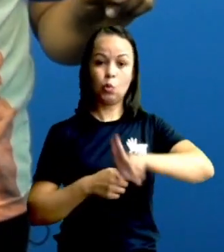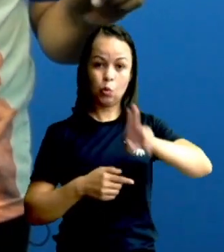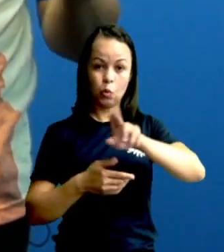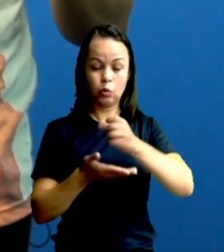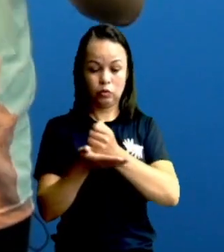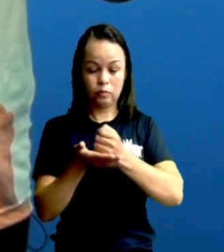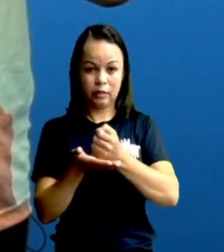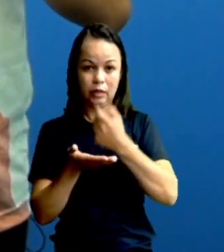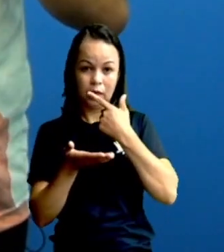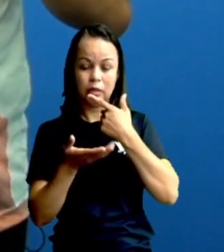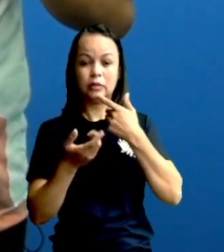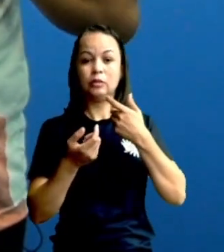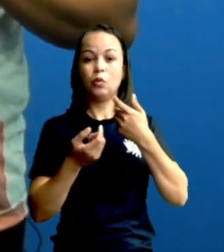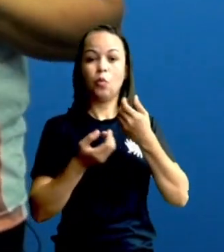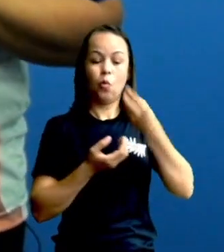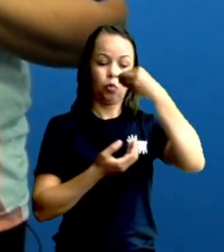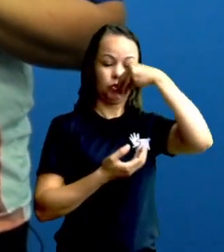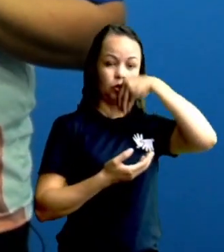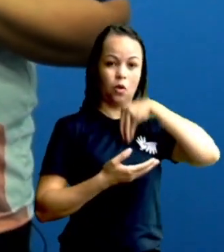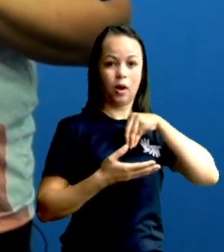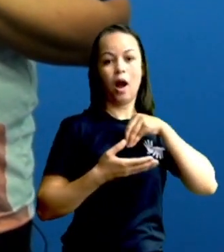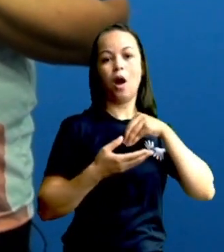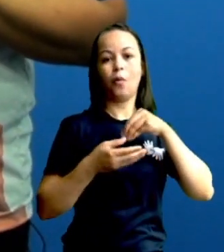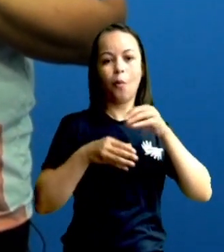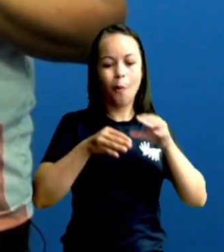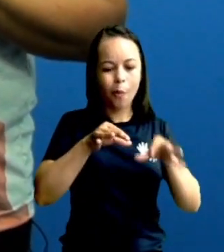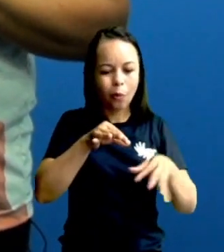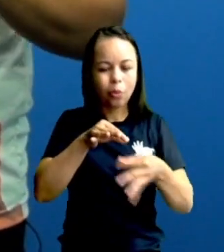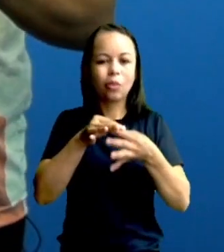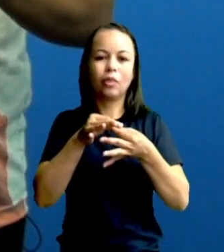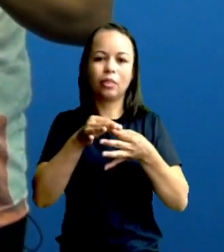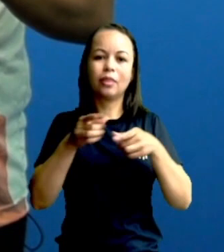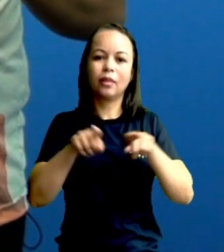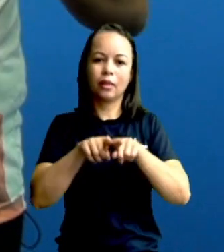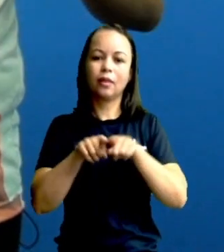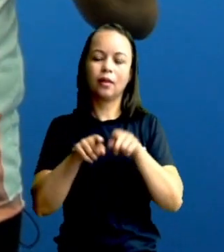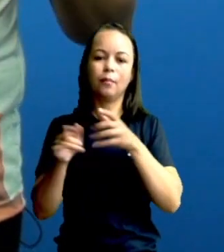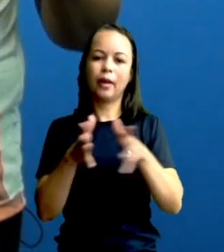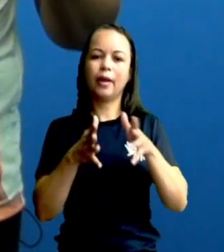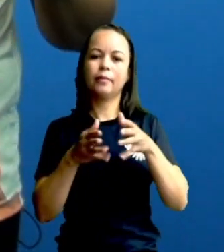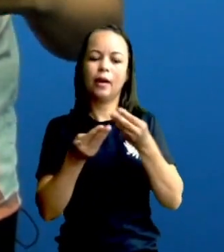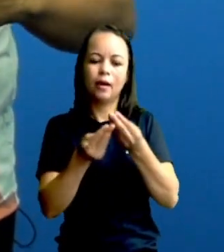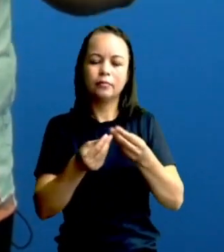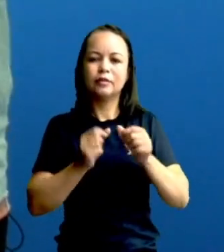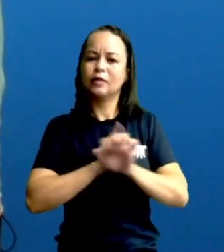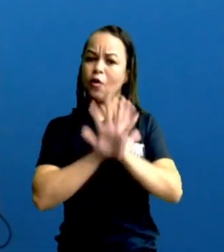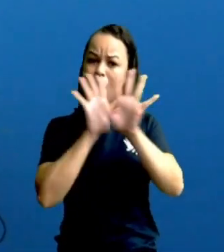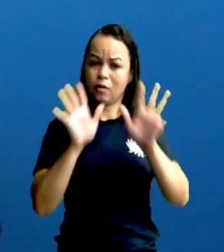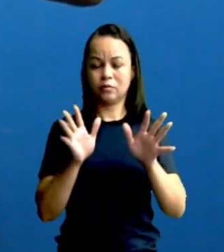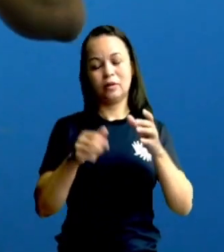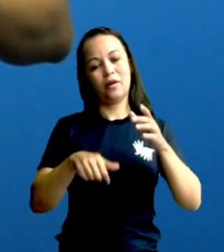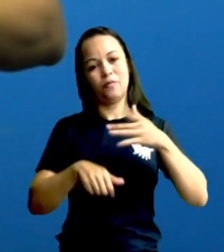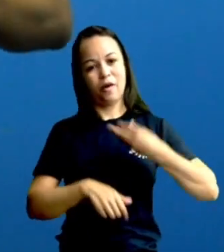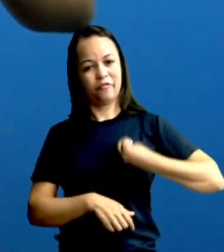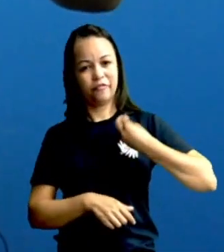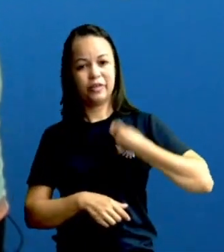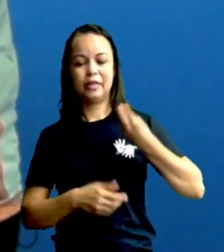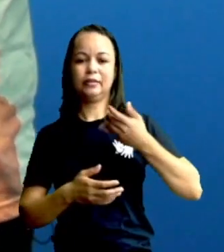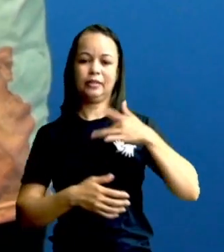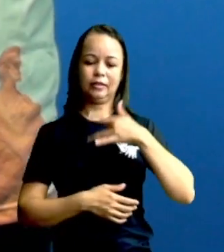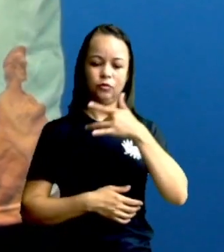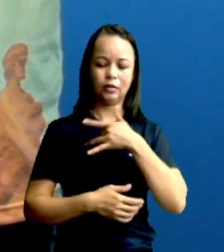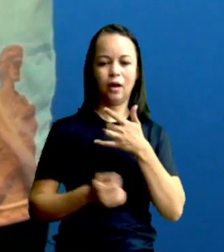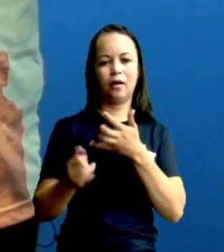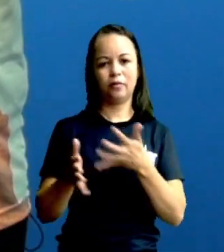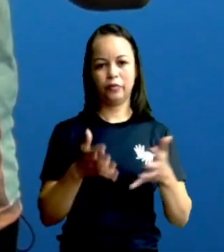uso tópico quanto no uso oral, para mitigar os problemas. E claro, você ter uma vida saudável, bem